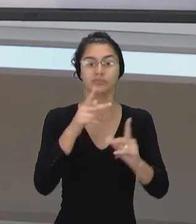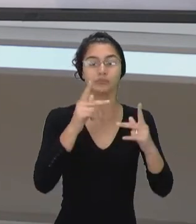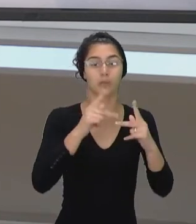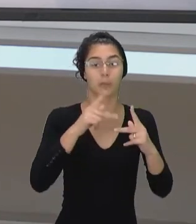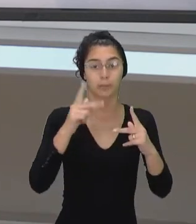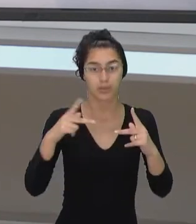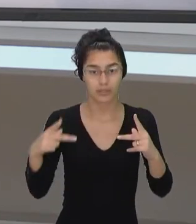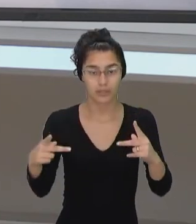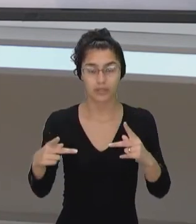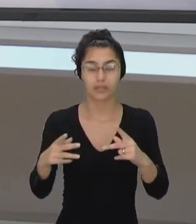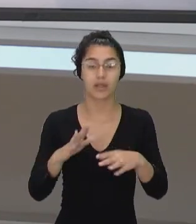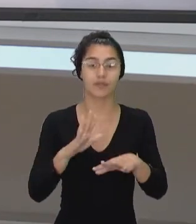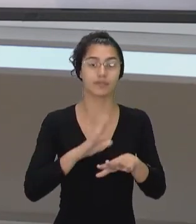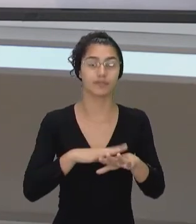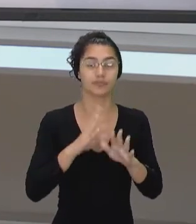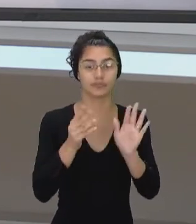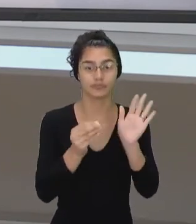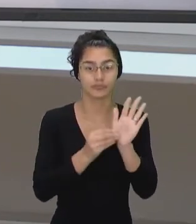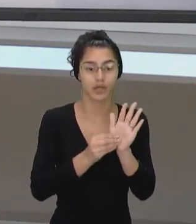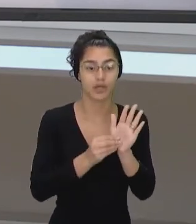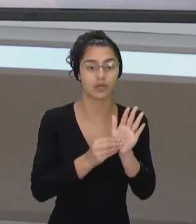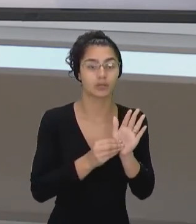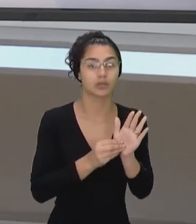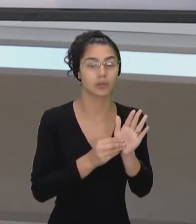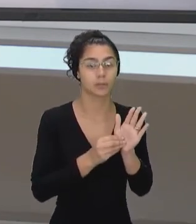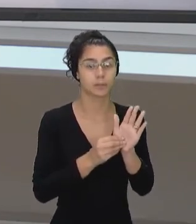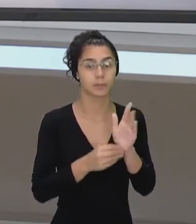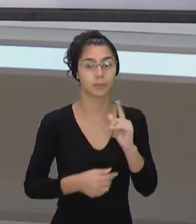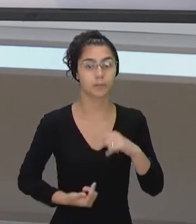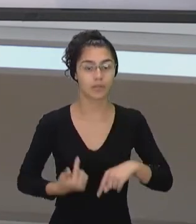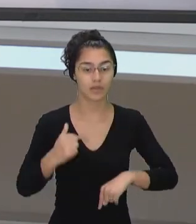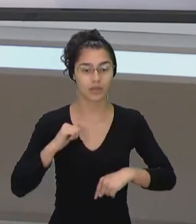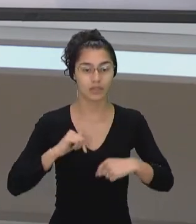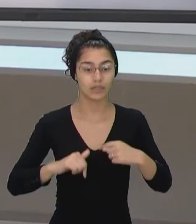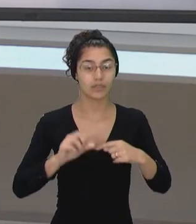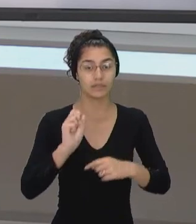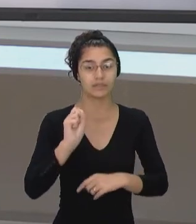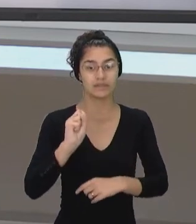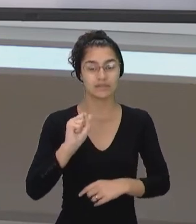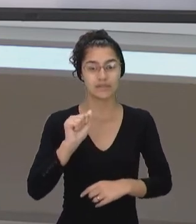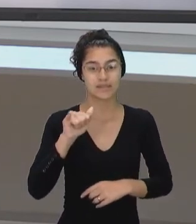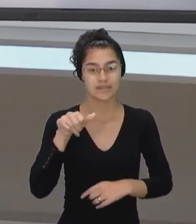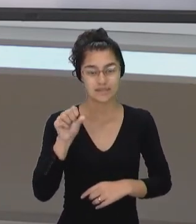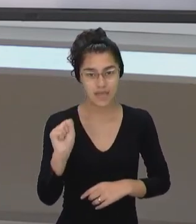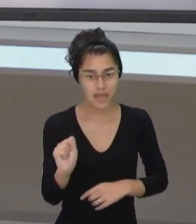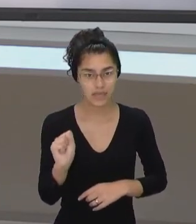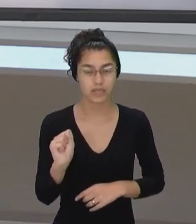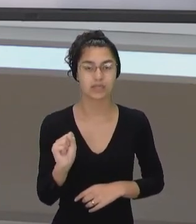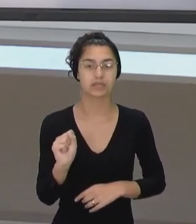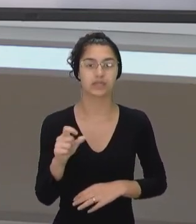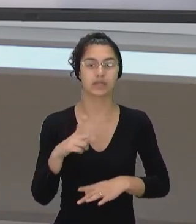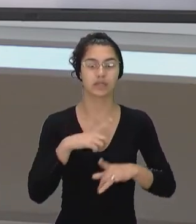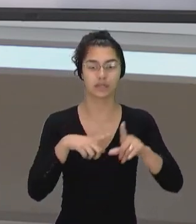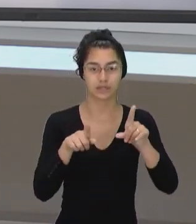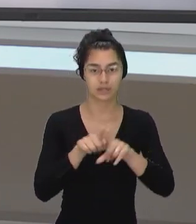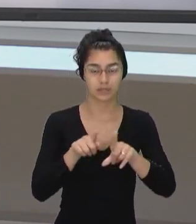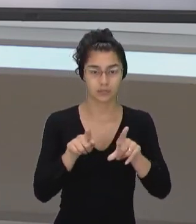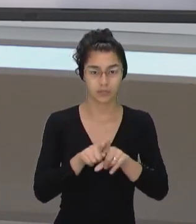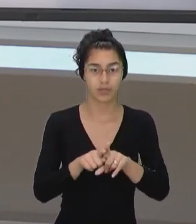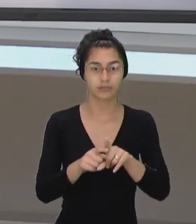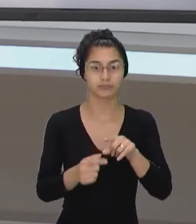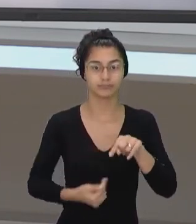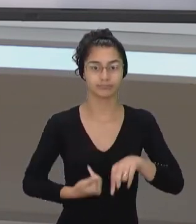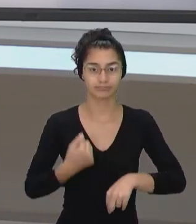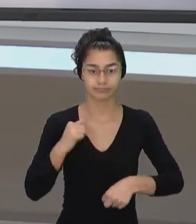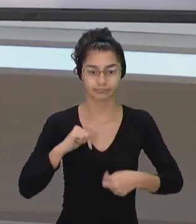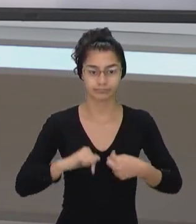proteínas, falta, por exemplo, a ingestão de sais minerais, falta, por exemplo, a